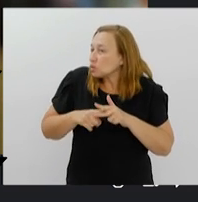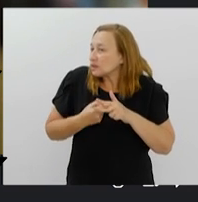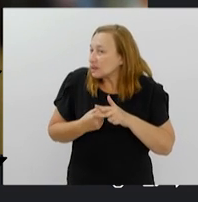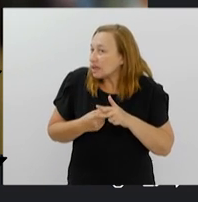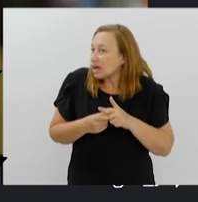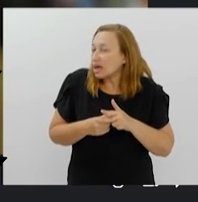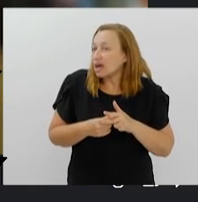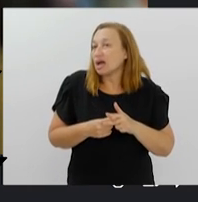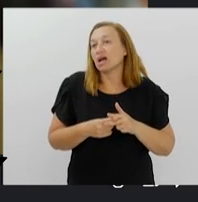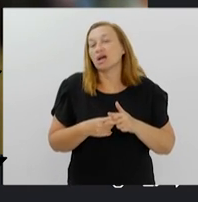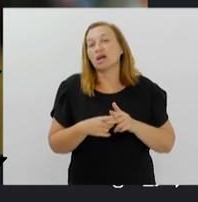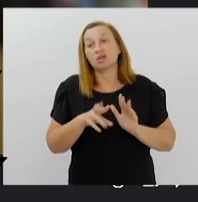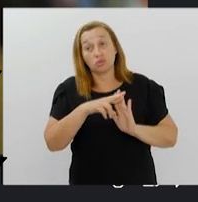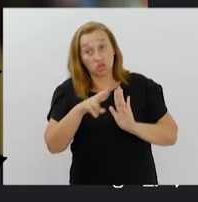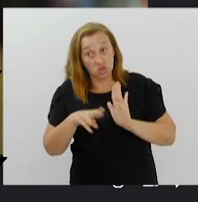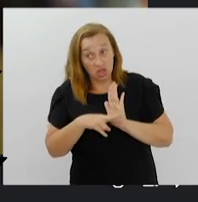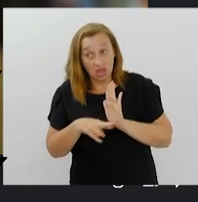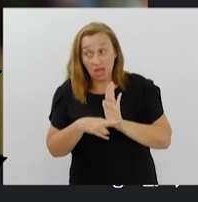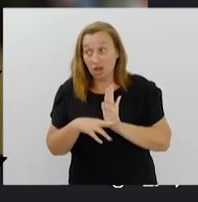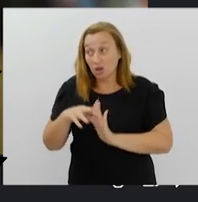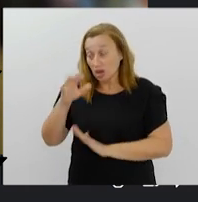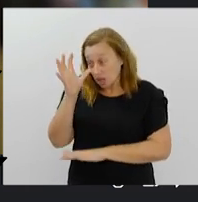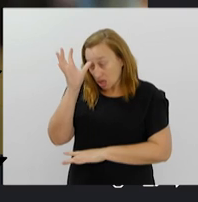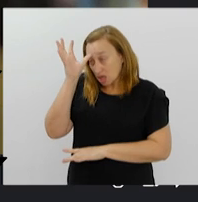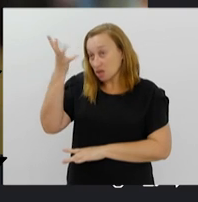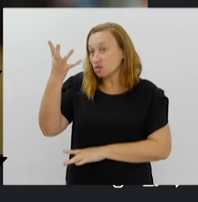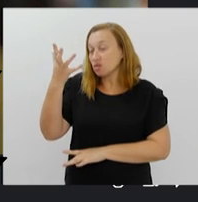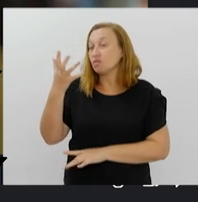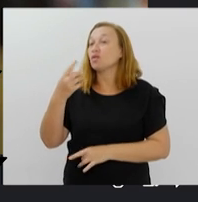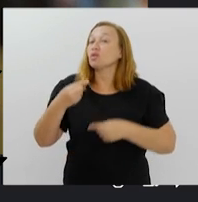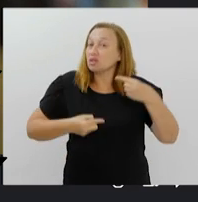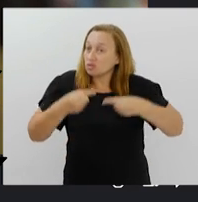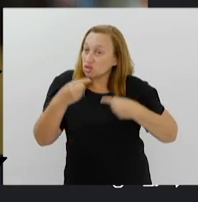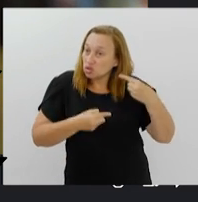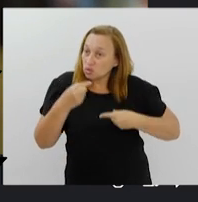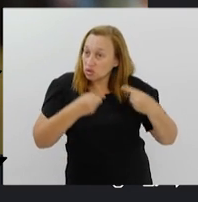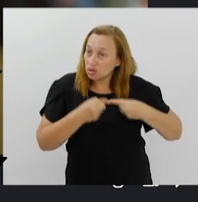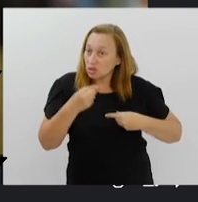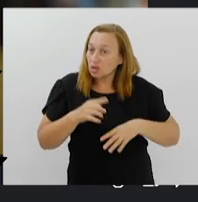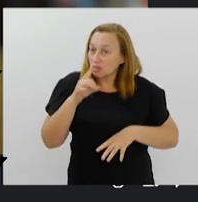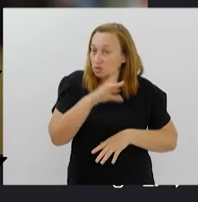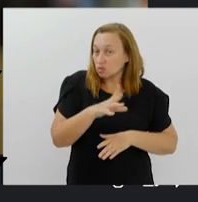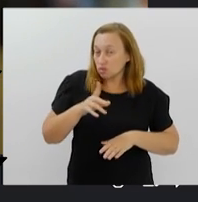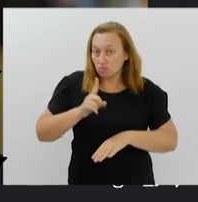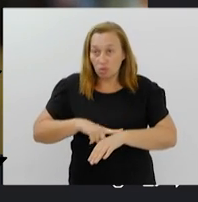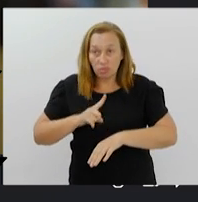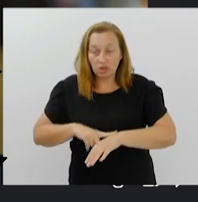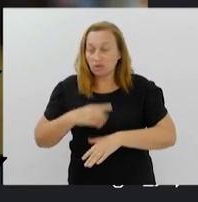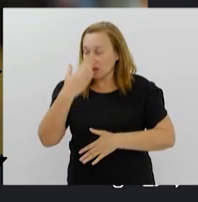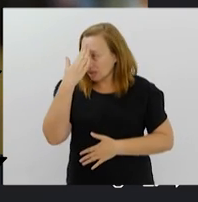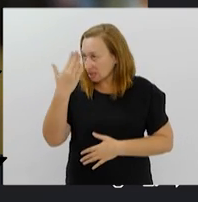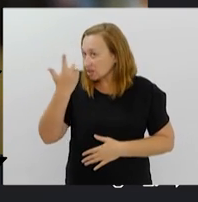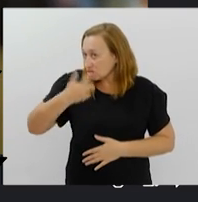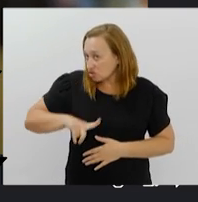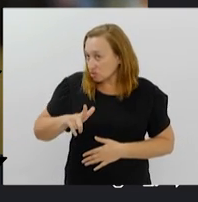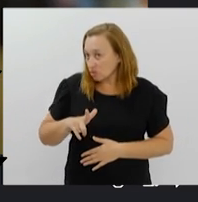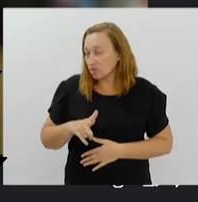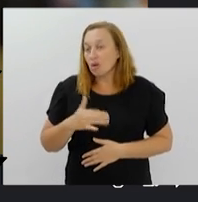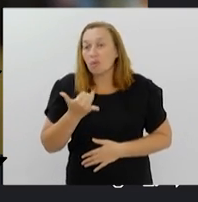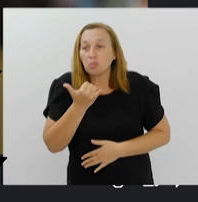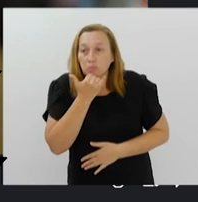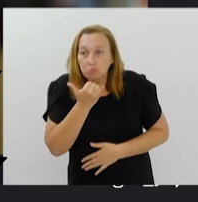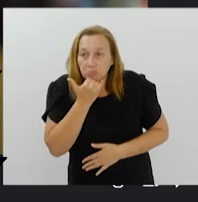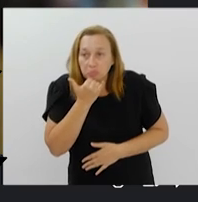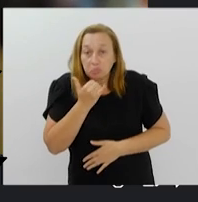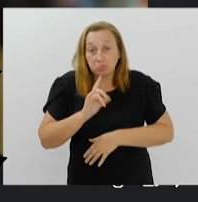conduta e oferecer uma solução nos termos que estão sendo discutidos pelas últimas sessões então agradeço novamente peço perdão